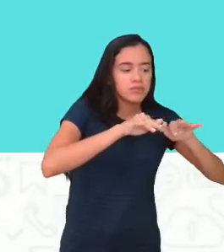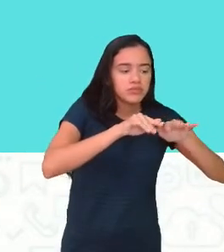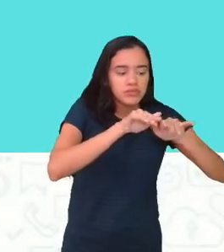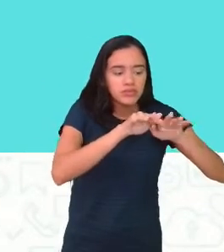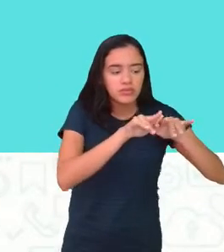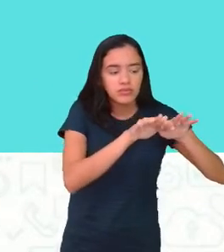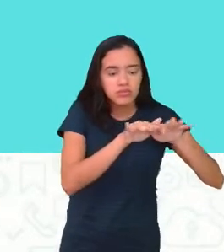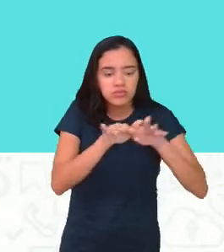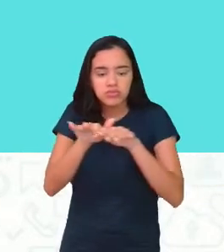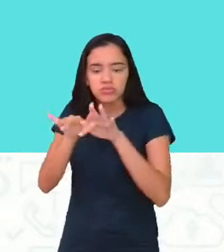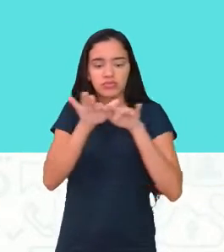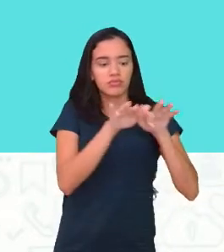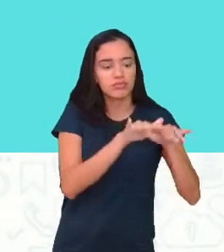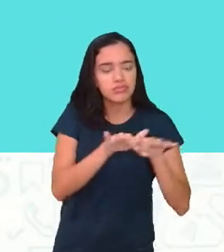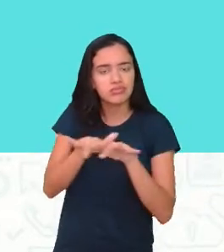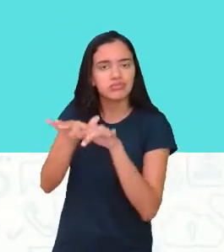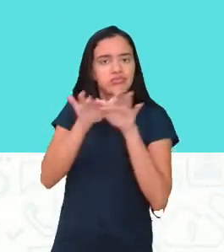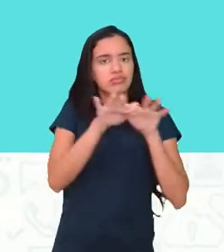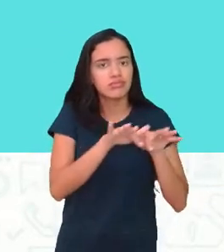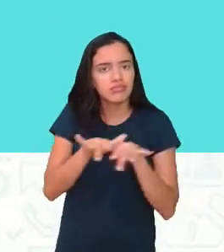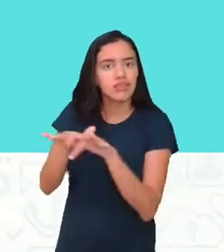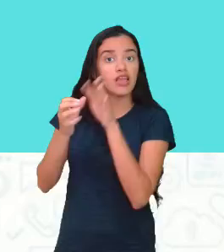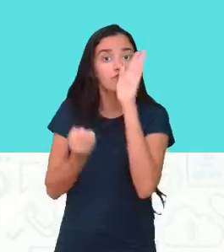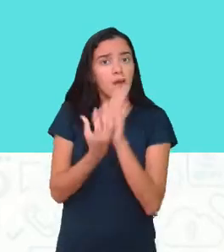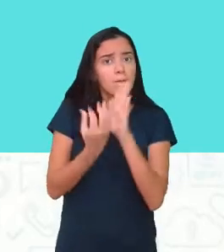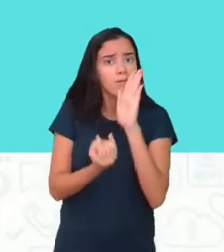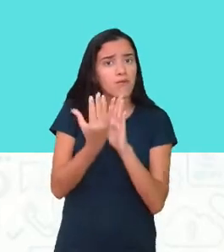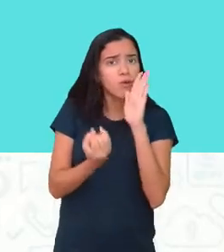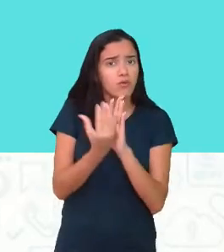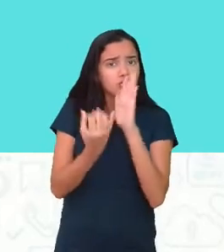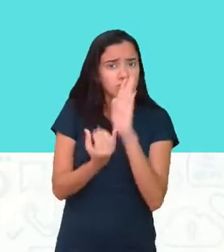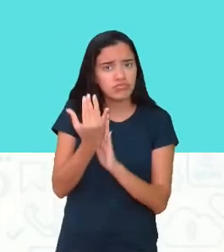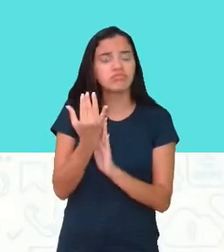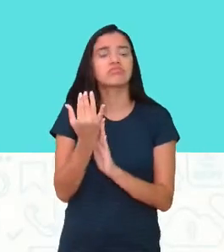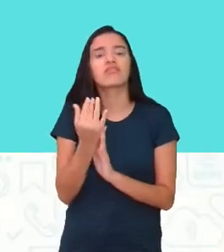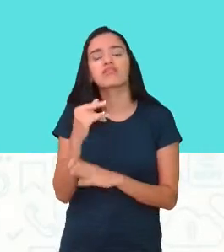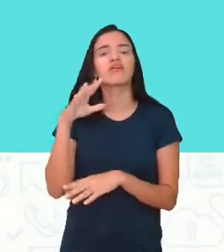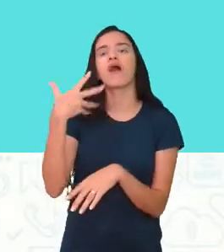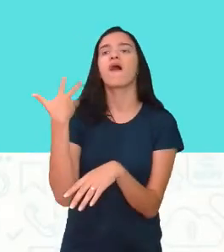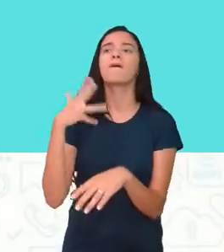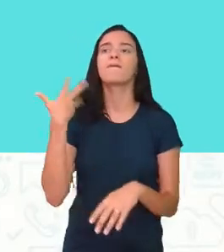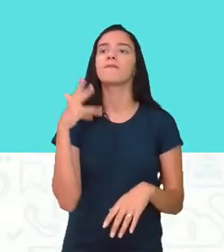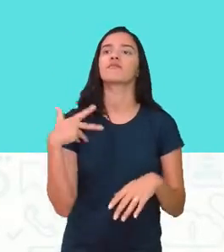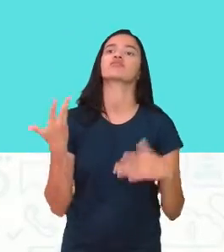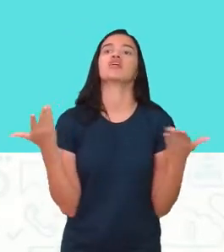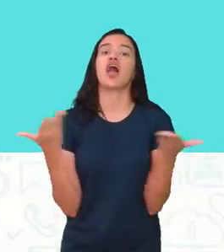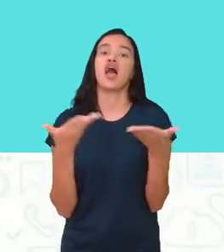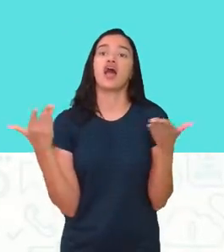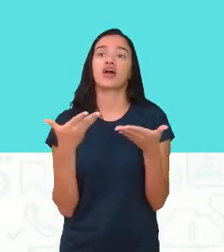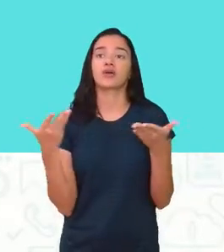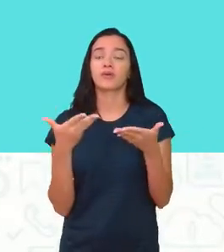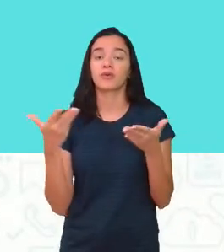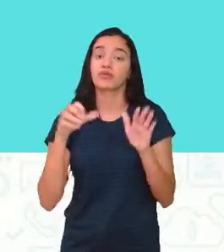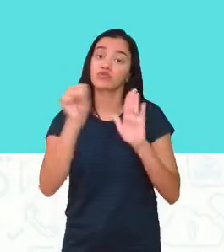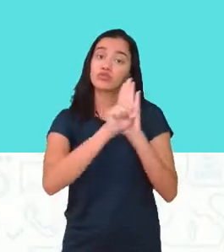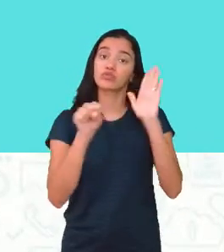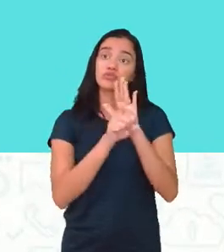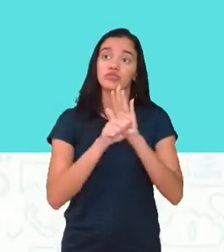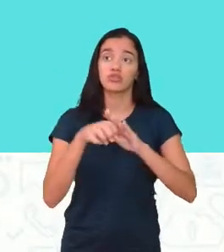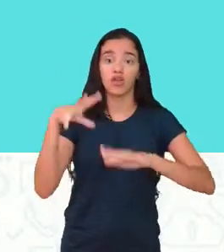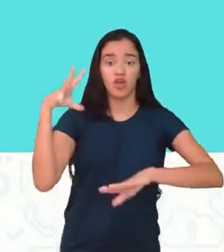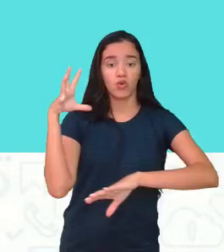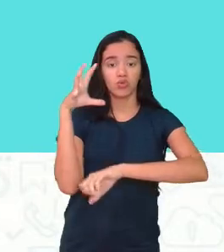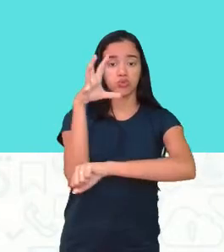ele gira e vai produzindo a música. Depois a gente foi ali para o gramofone, já no século